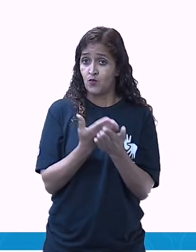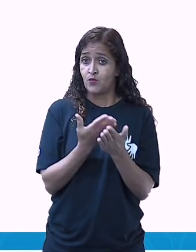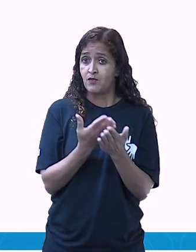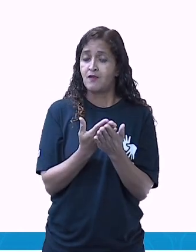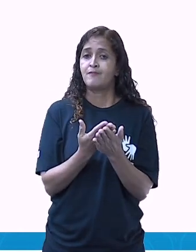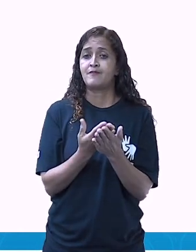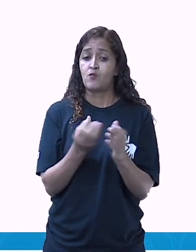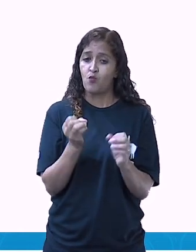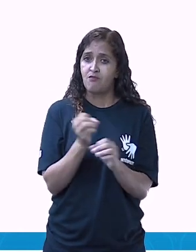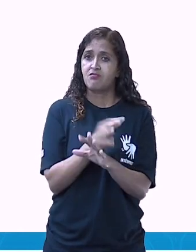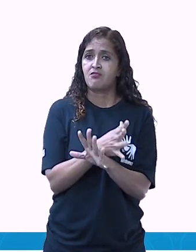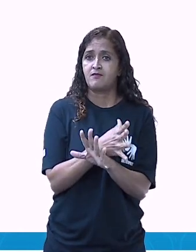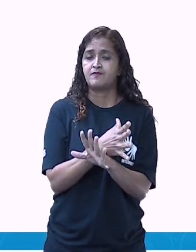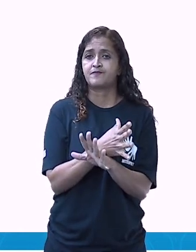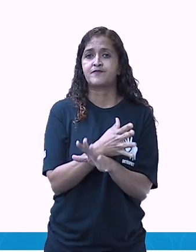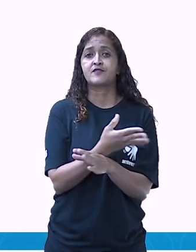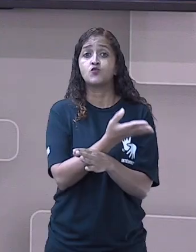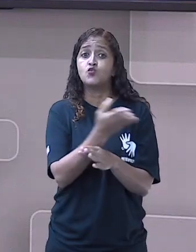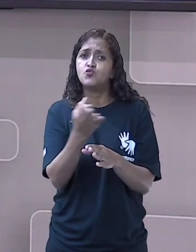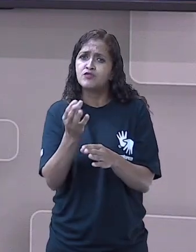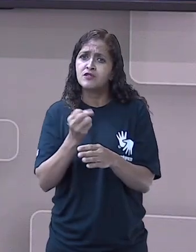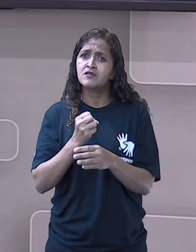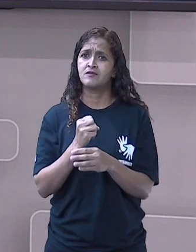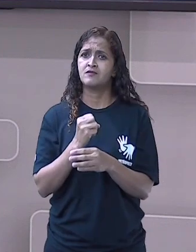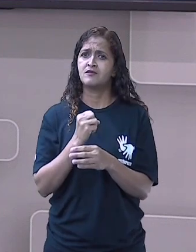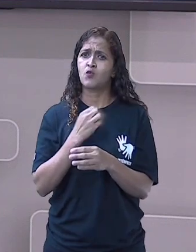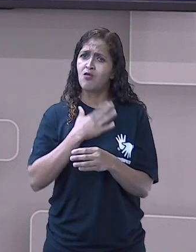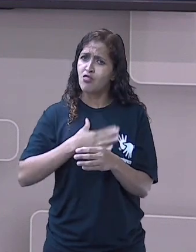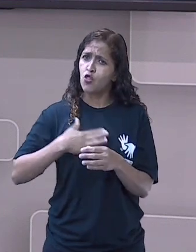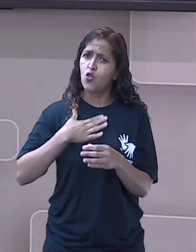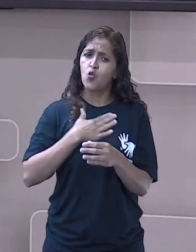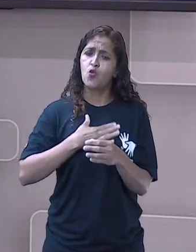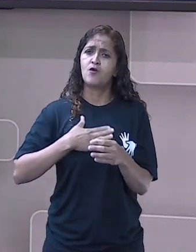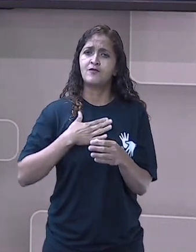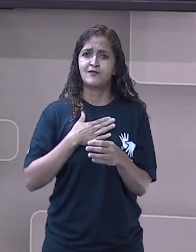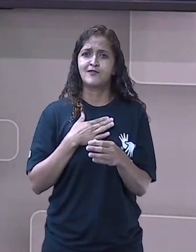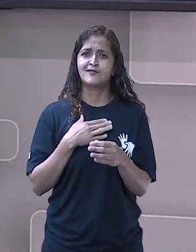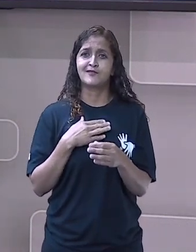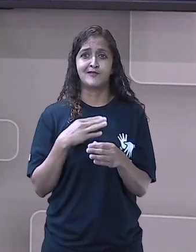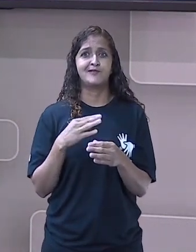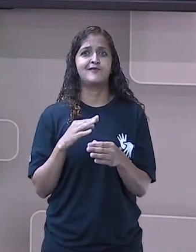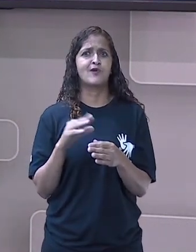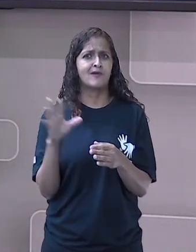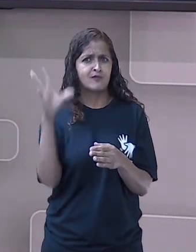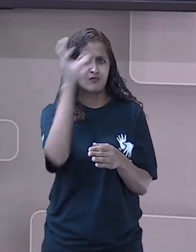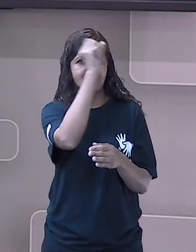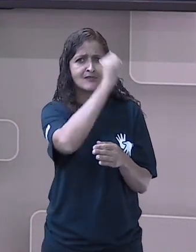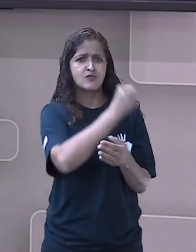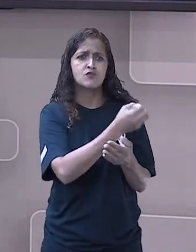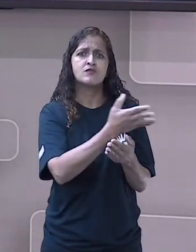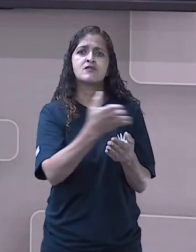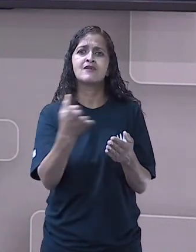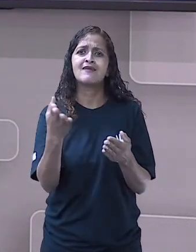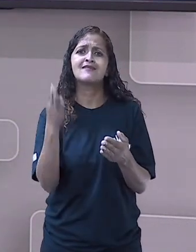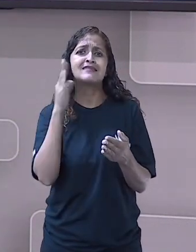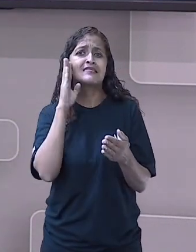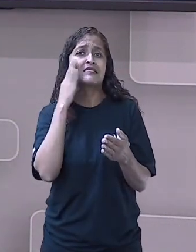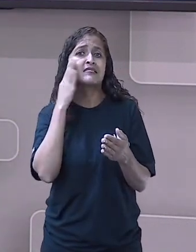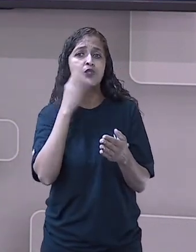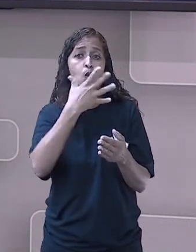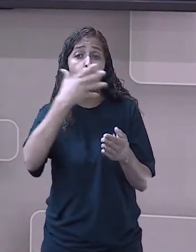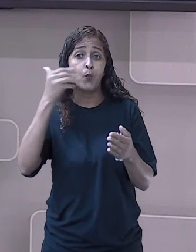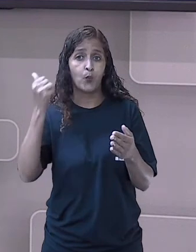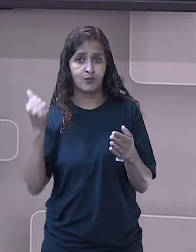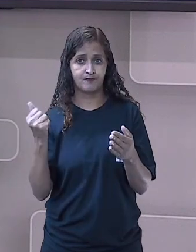essa aula, tá? Espero que vocês tenham gostado da nossa aula e contribuído para o seu aprendizado. Para acessar as